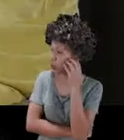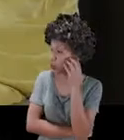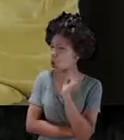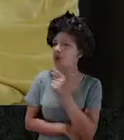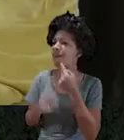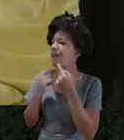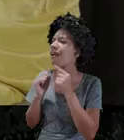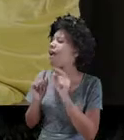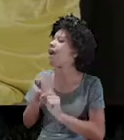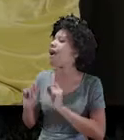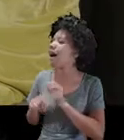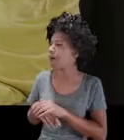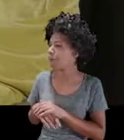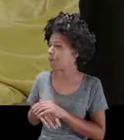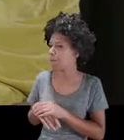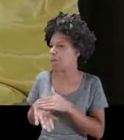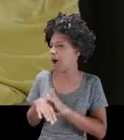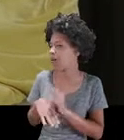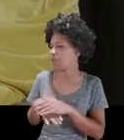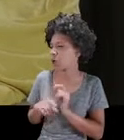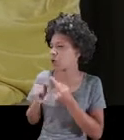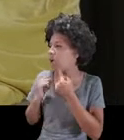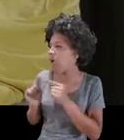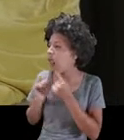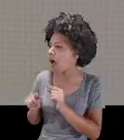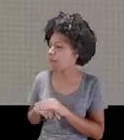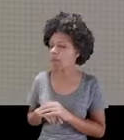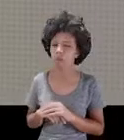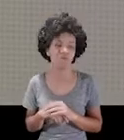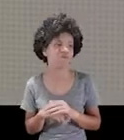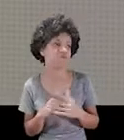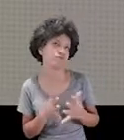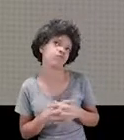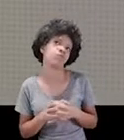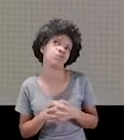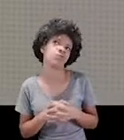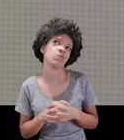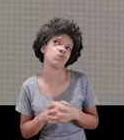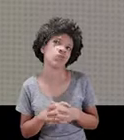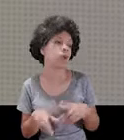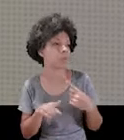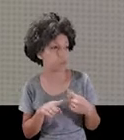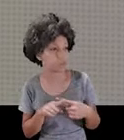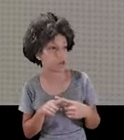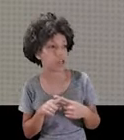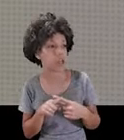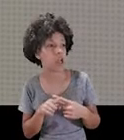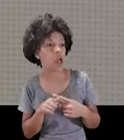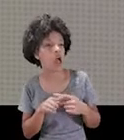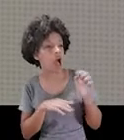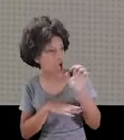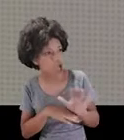o que que mandei dizer que eu amo para você a galera que tá lá fiquemos mais criticam a e por mais que a